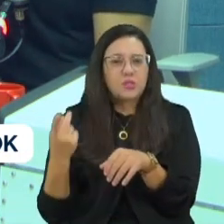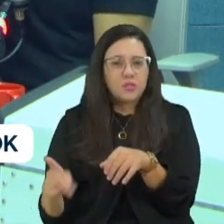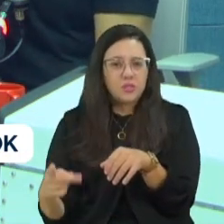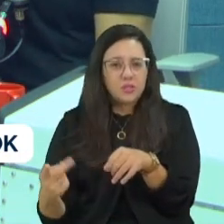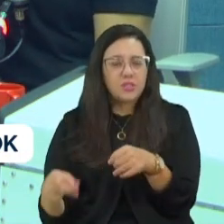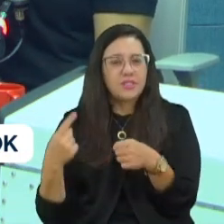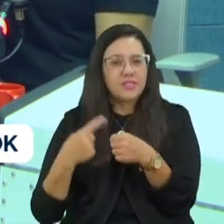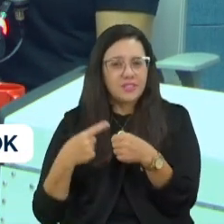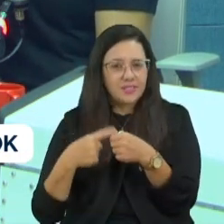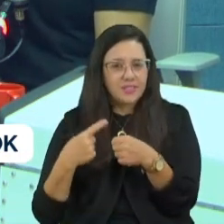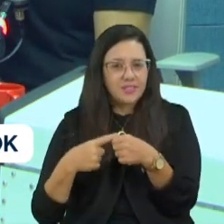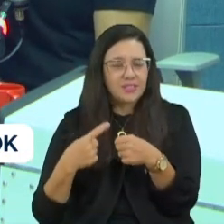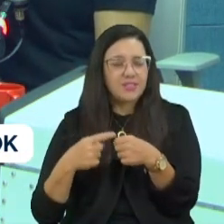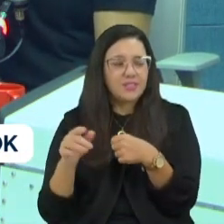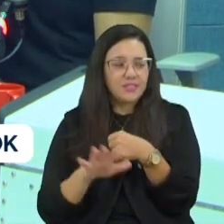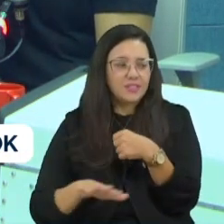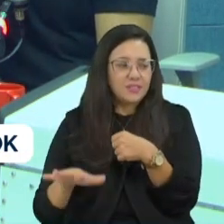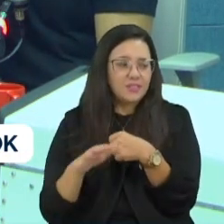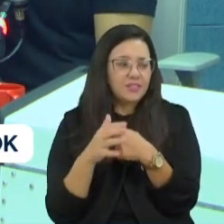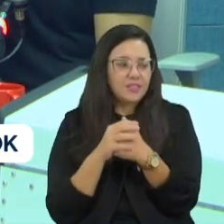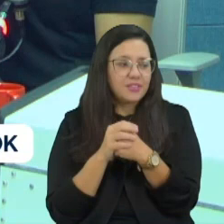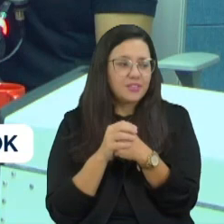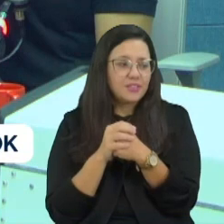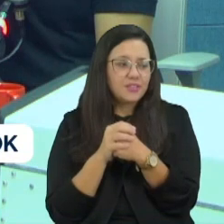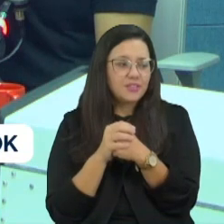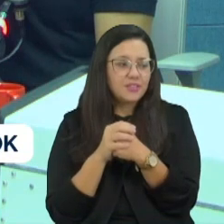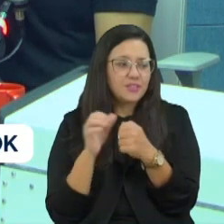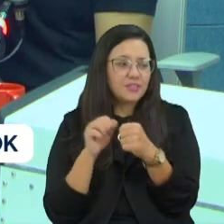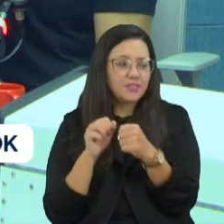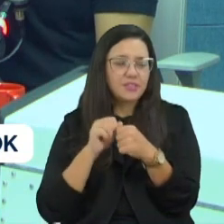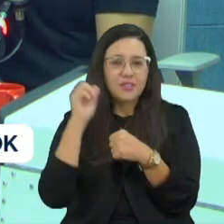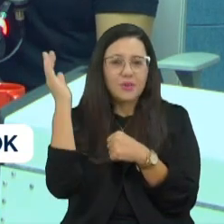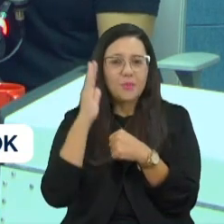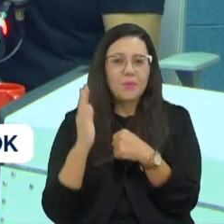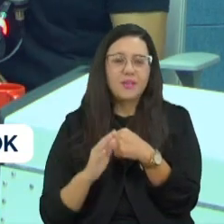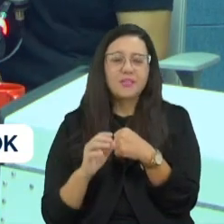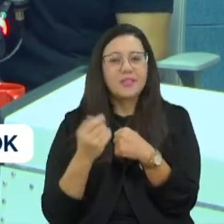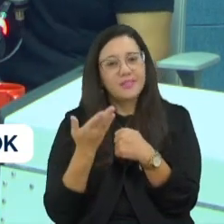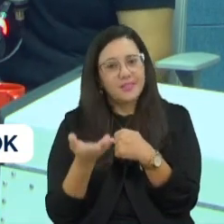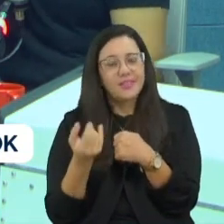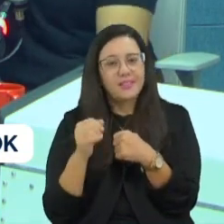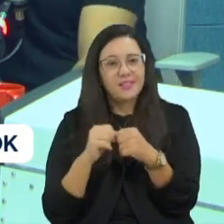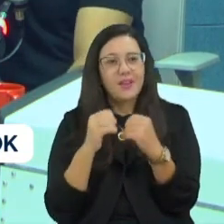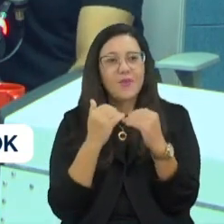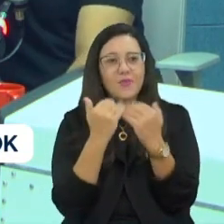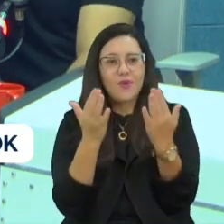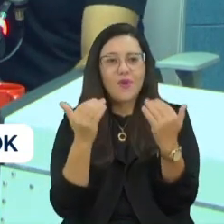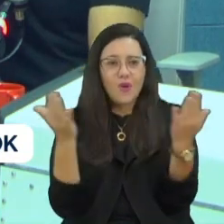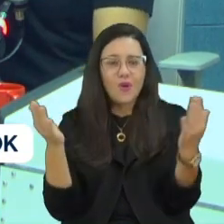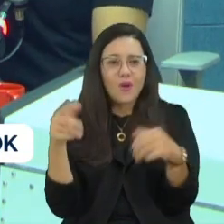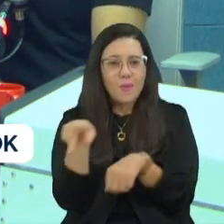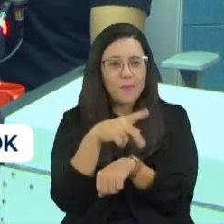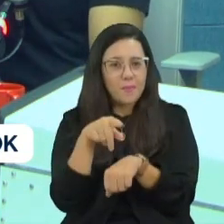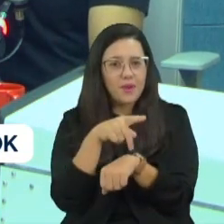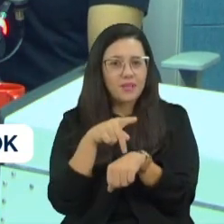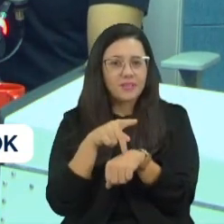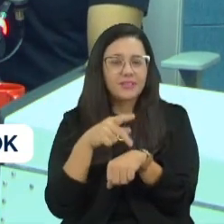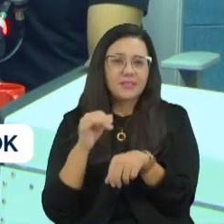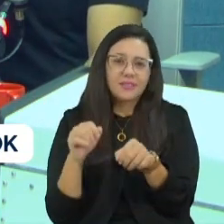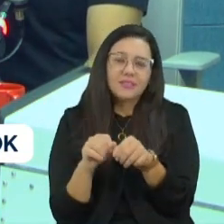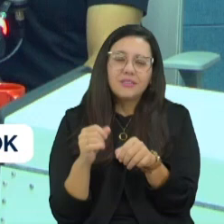nossa região, as atividades que a gente tem na região e para atuar no Brasil inteiro, inclusive fora do país, né? Então, o